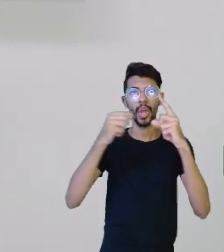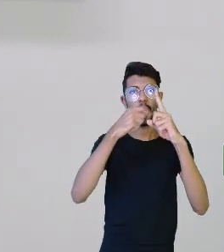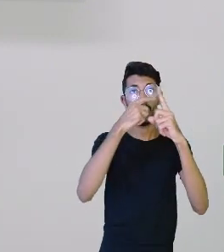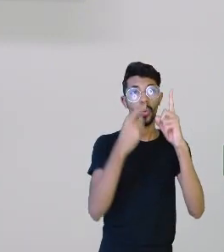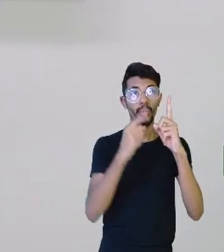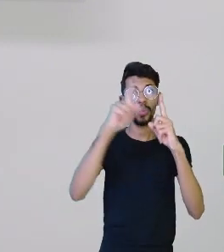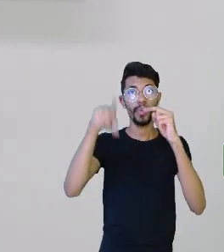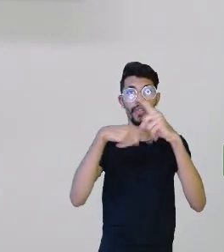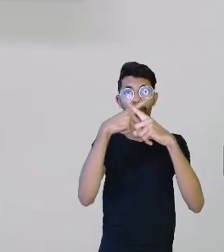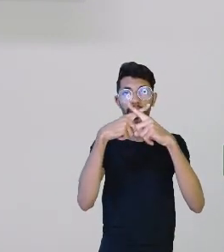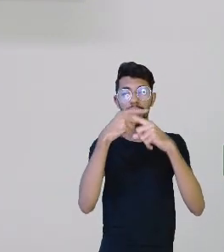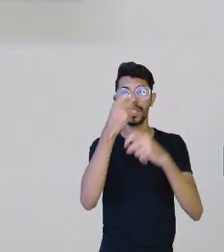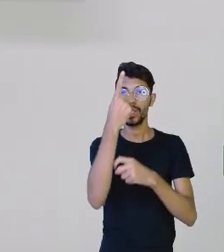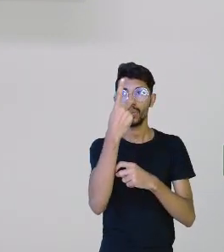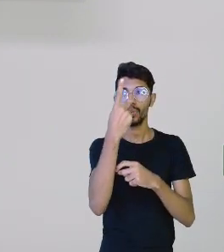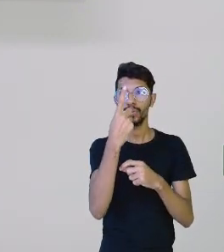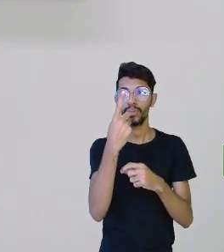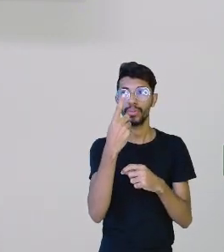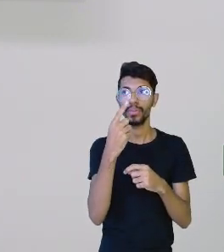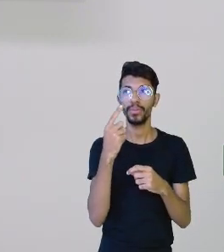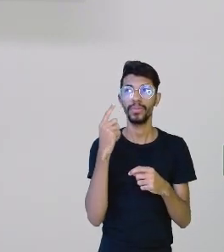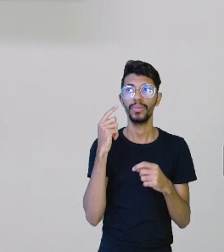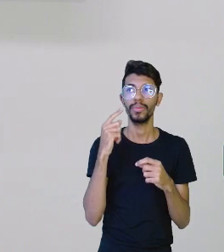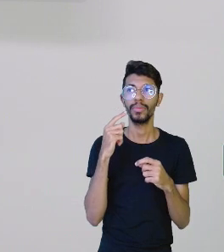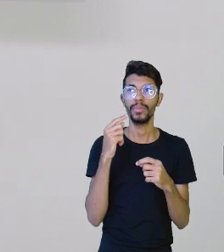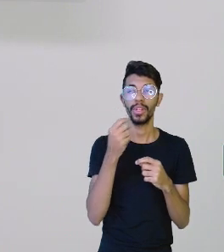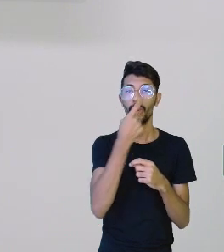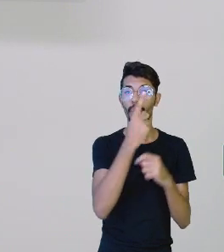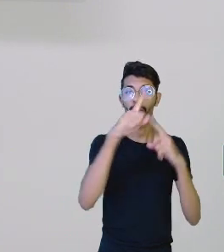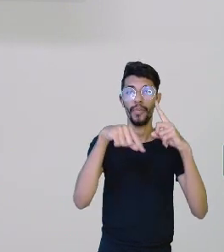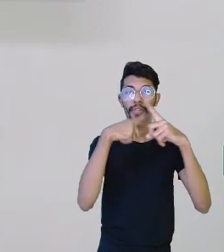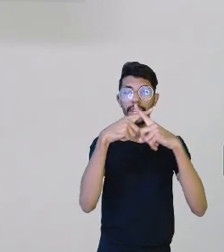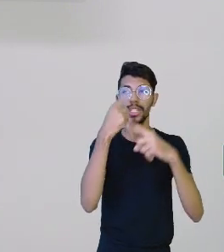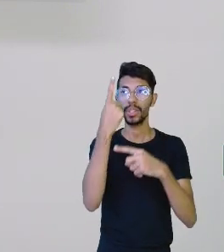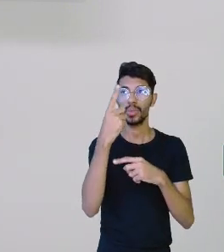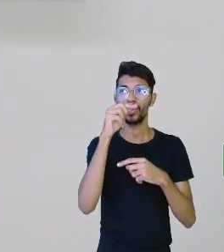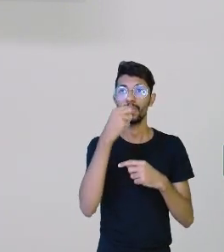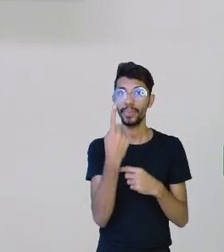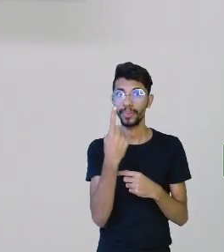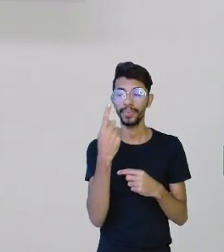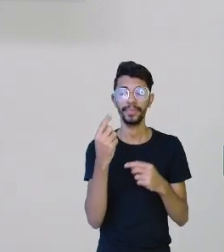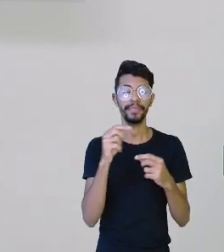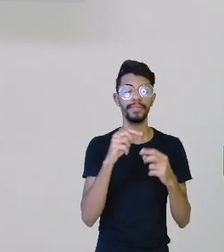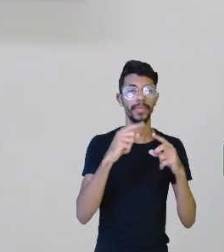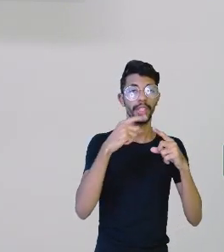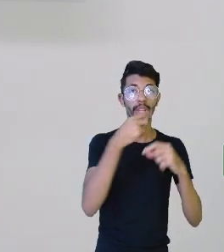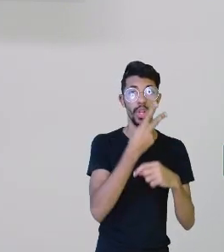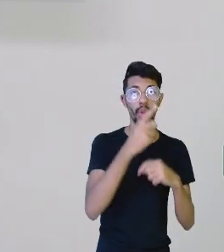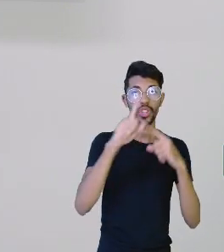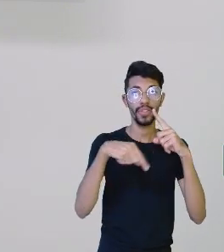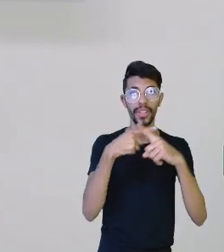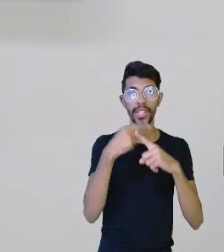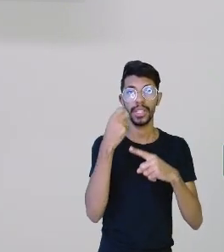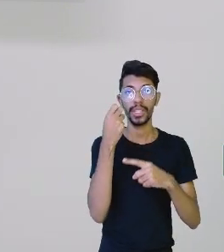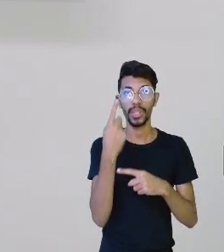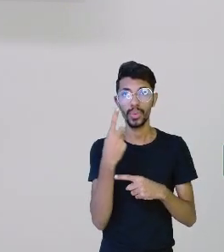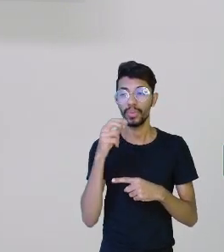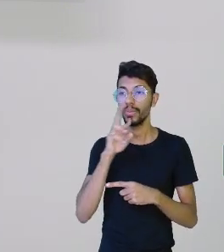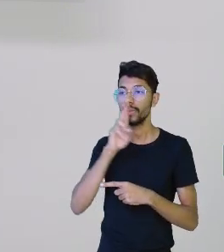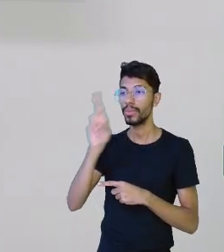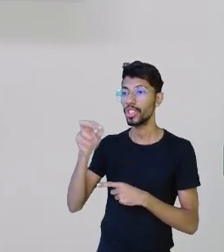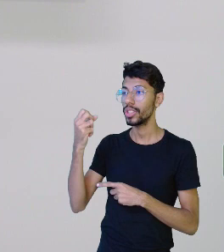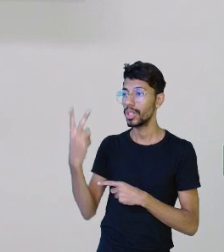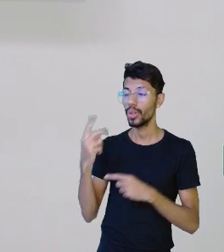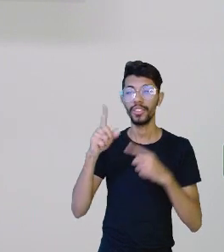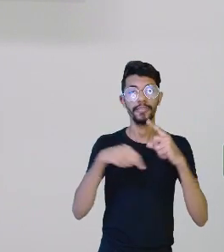o que aparecer aqui é a multiplicação por 1. 1 vezes 1 vai dar 1, 2 vezes 1 vai dar